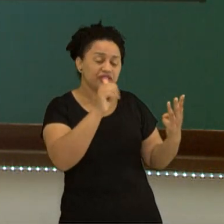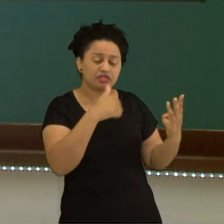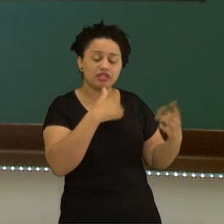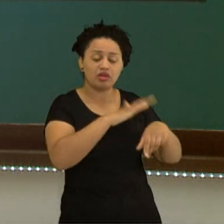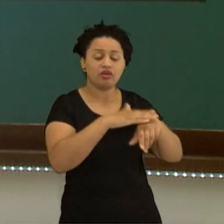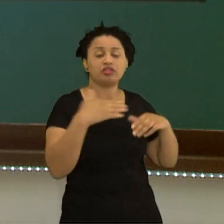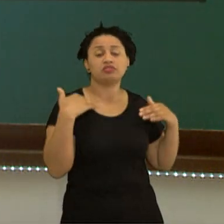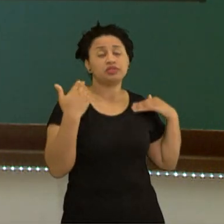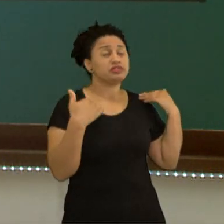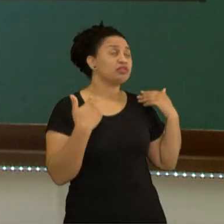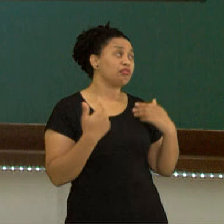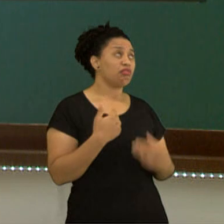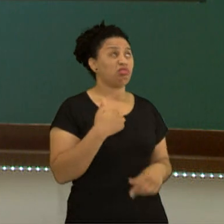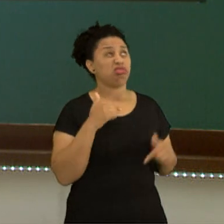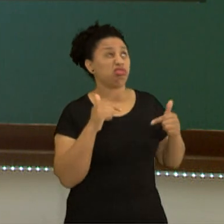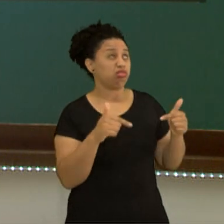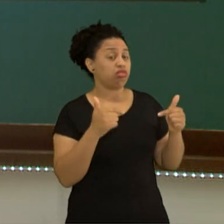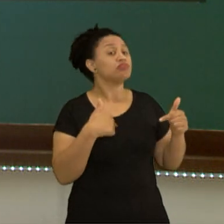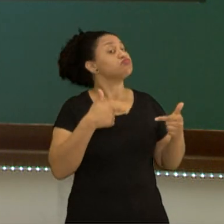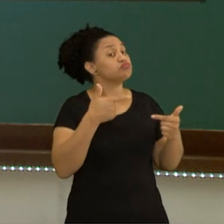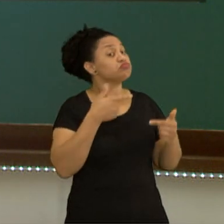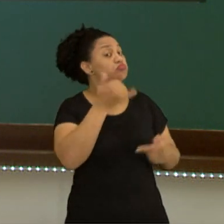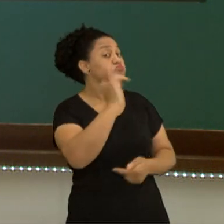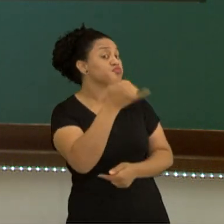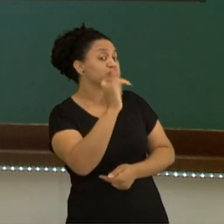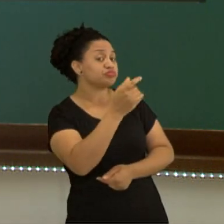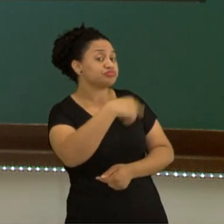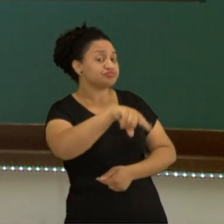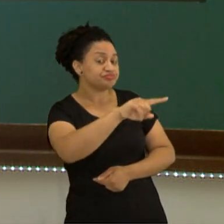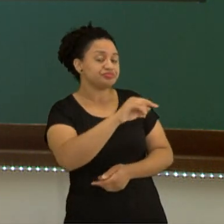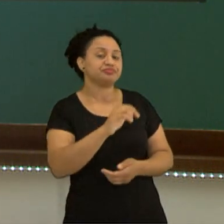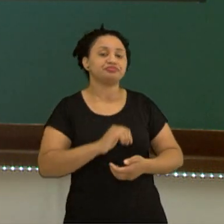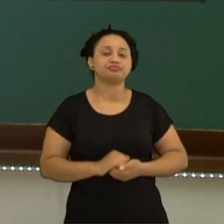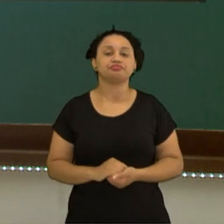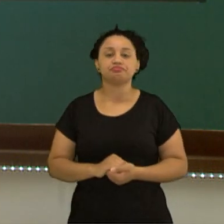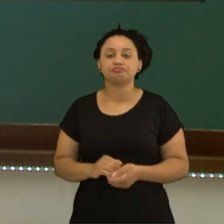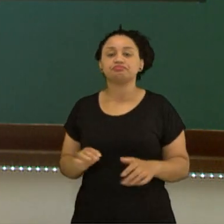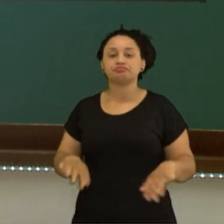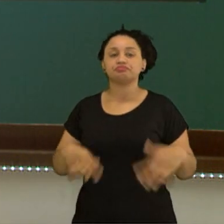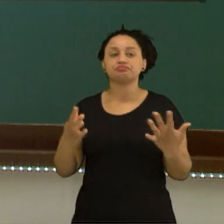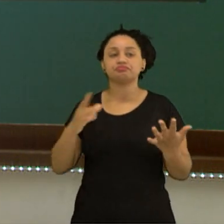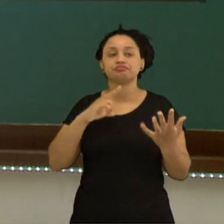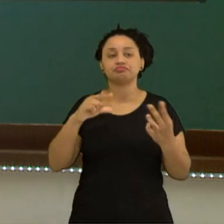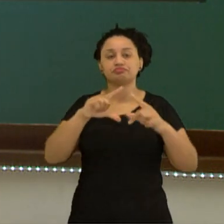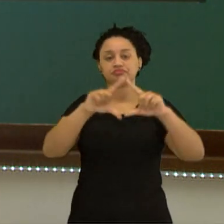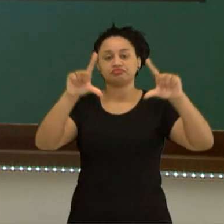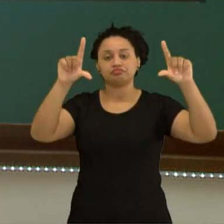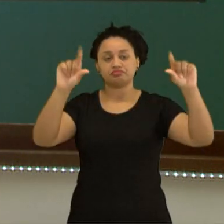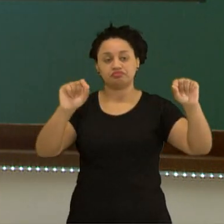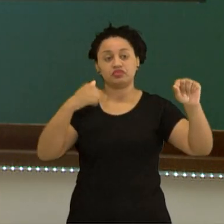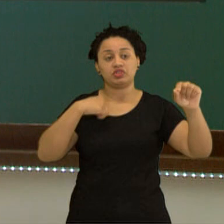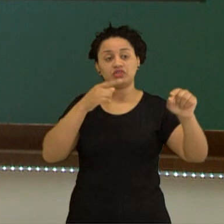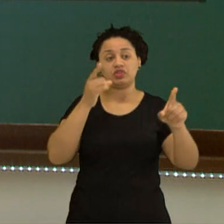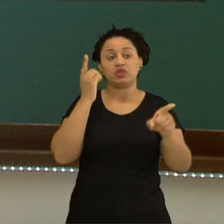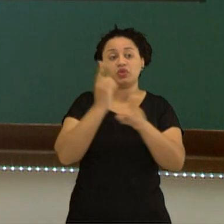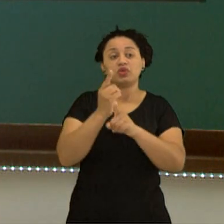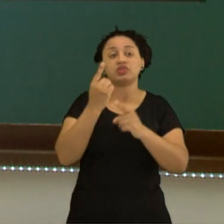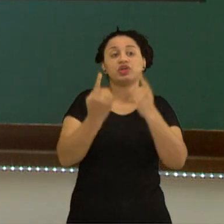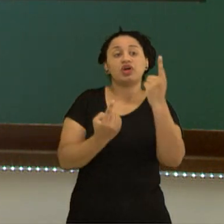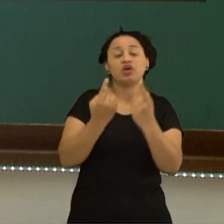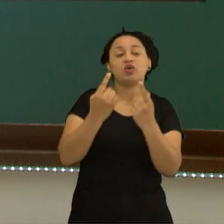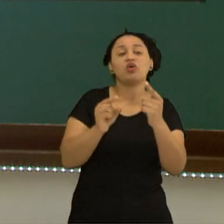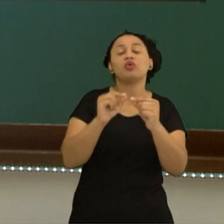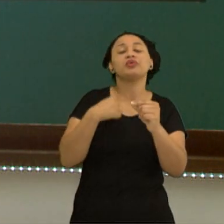que elas estavam entediadas. Então, nós temos aqui, nesse trecho, você deve encontrar qual é a